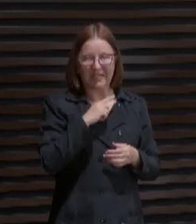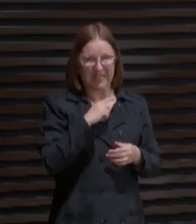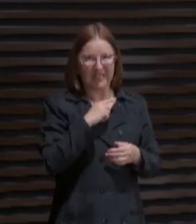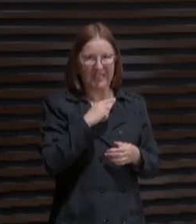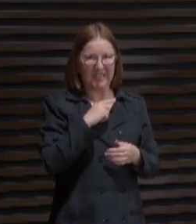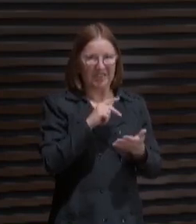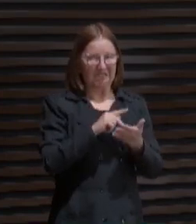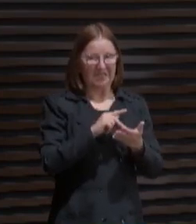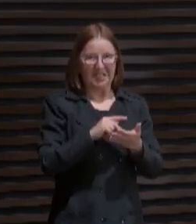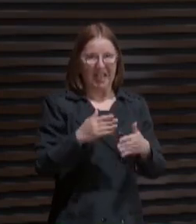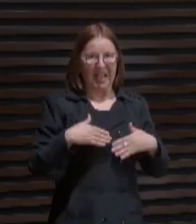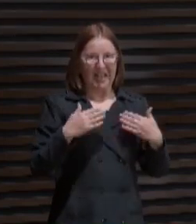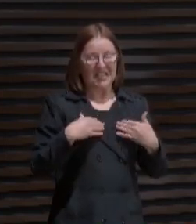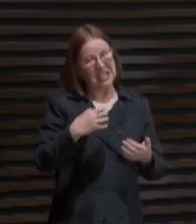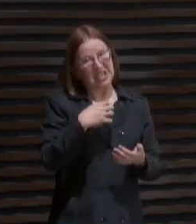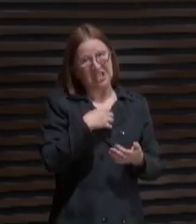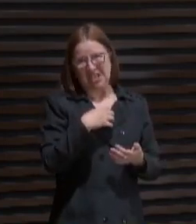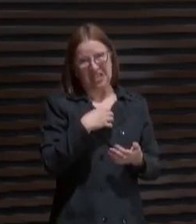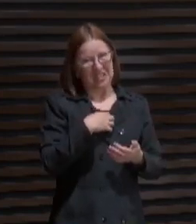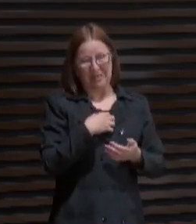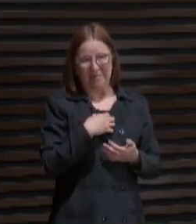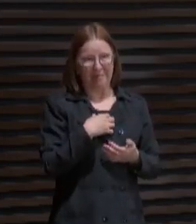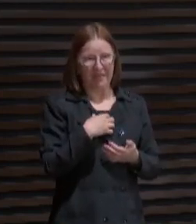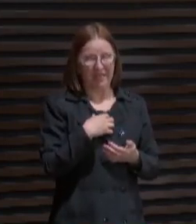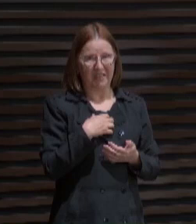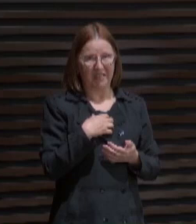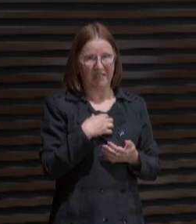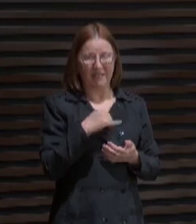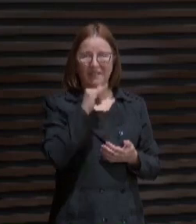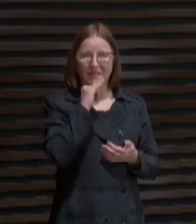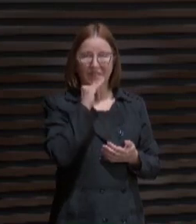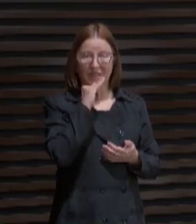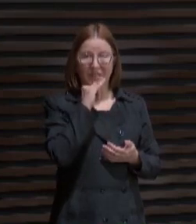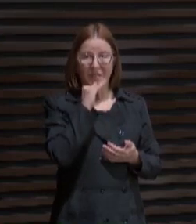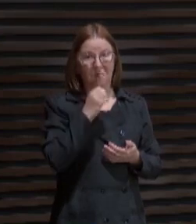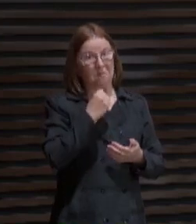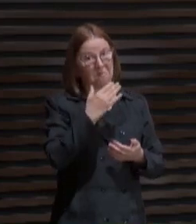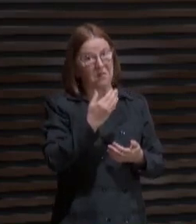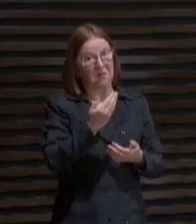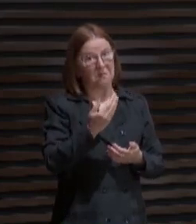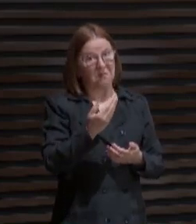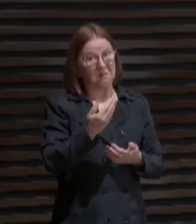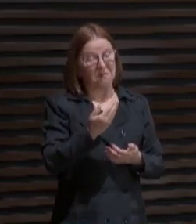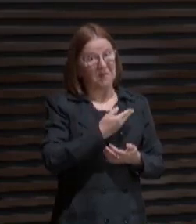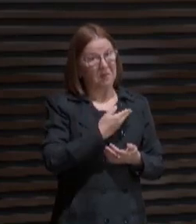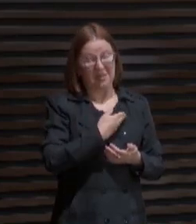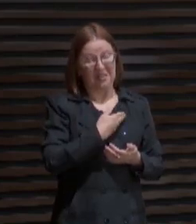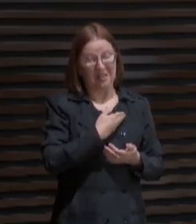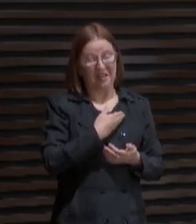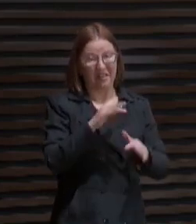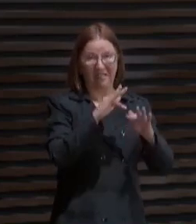nos geram a alegria num convívio de uma boa amizade, que é legítima, das relações